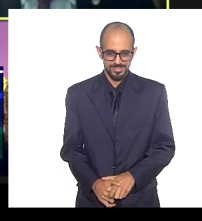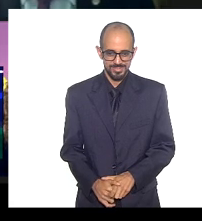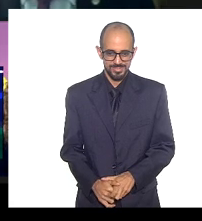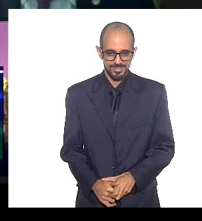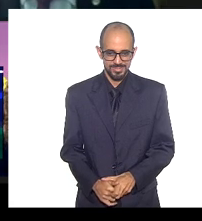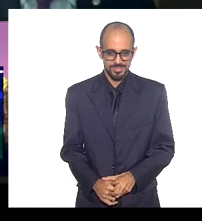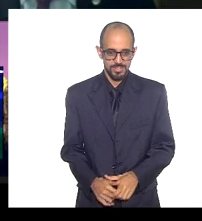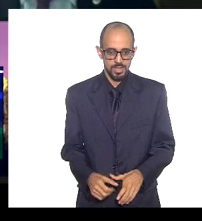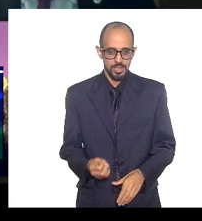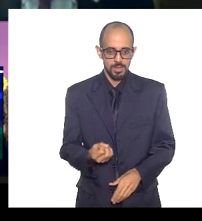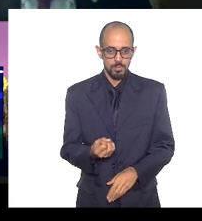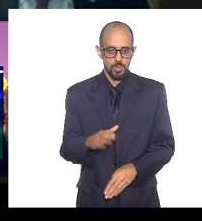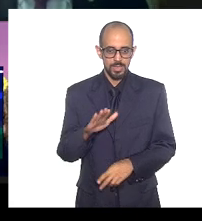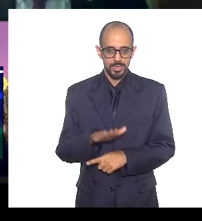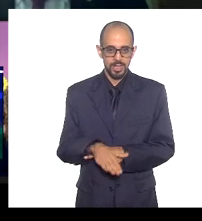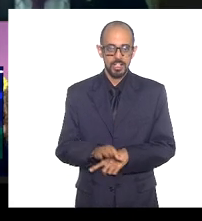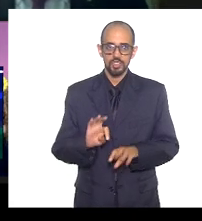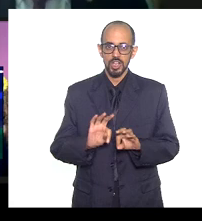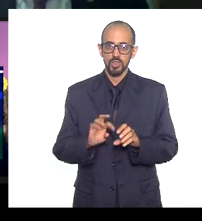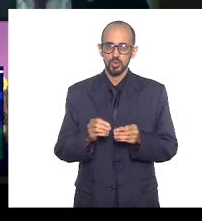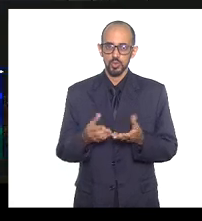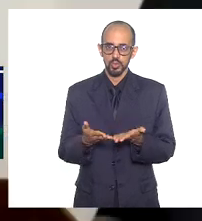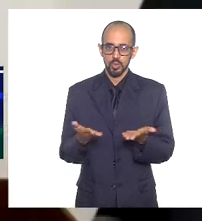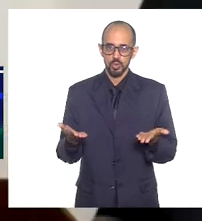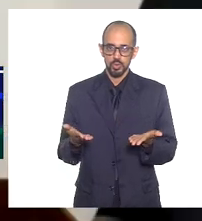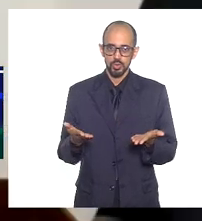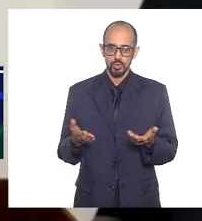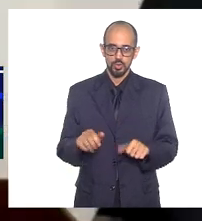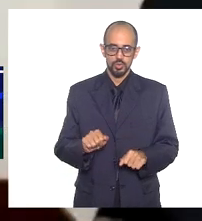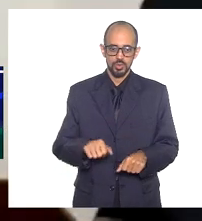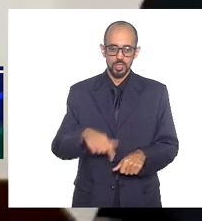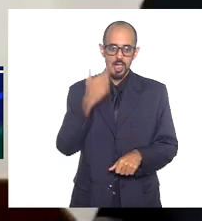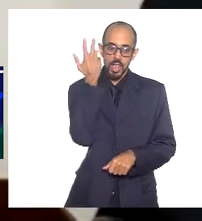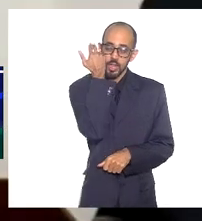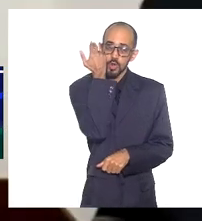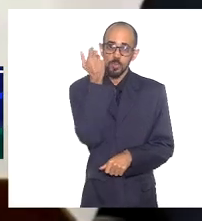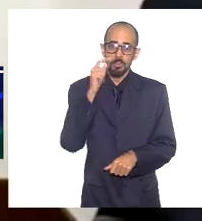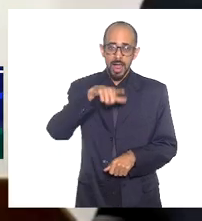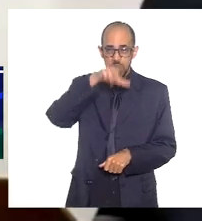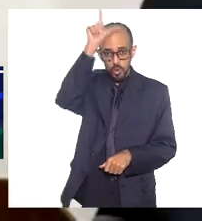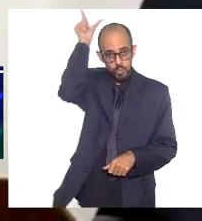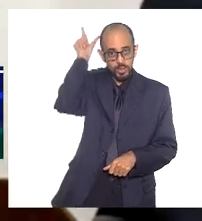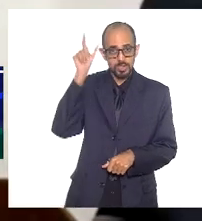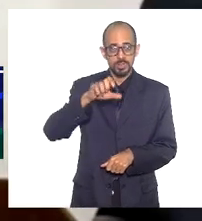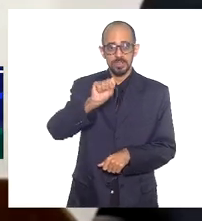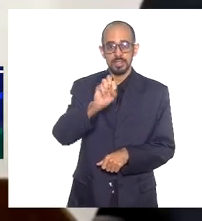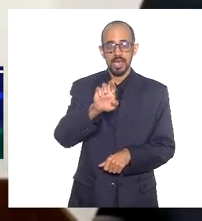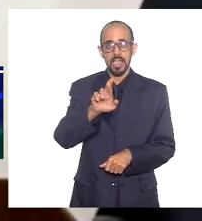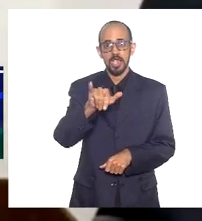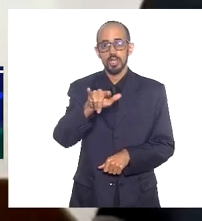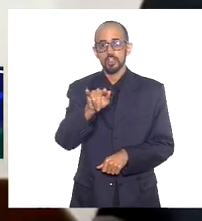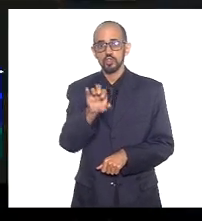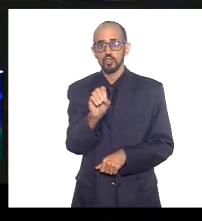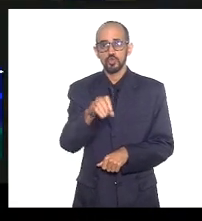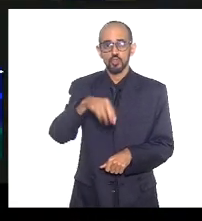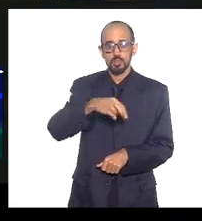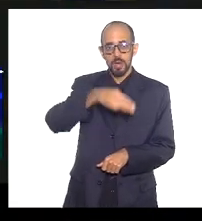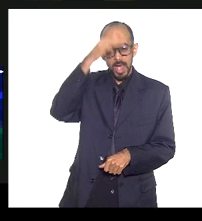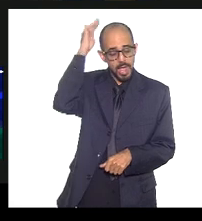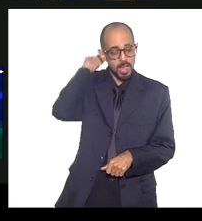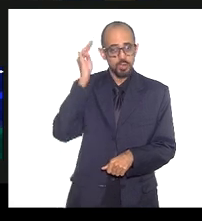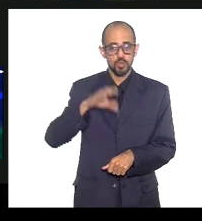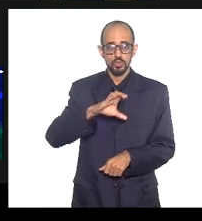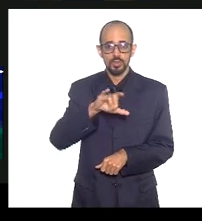Boa tarde a todas e a todos. Boa tarde, Eleomar, Luiz, Sérgio, Flávio, Márcio, Marta, Célia, Lucinha,